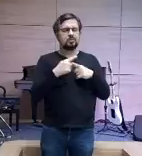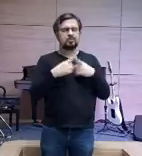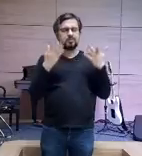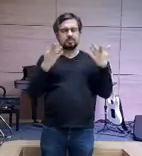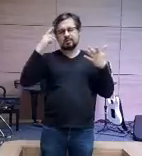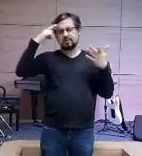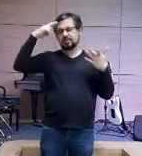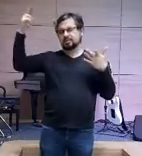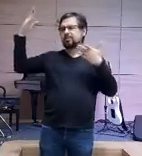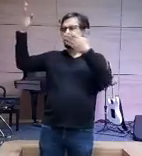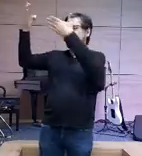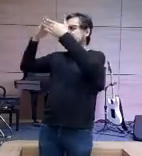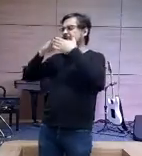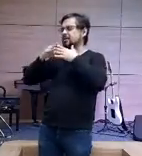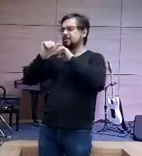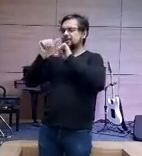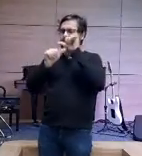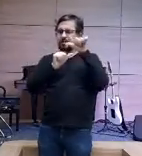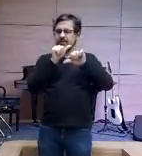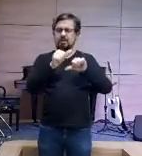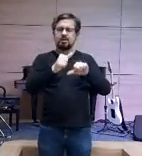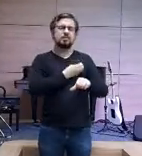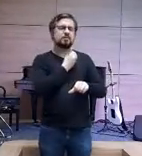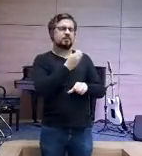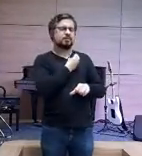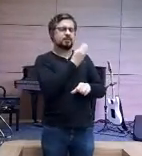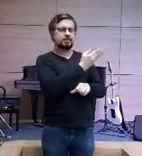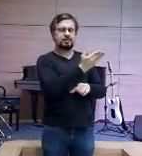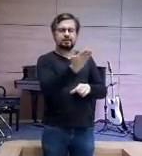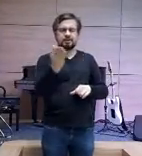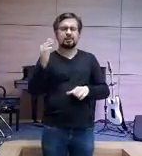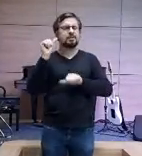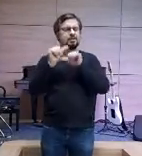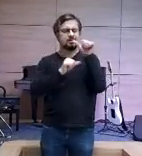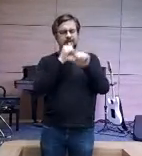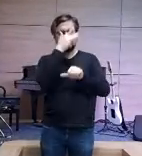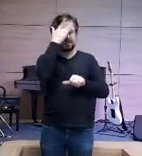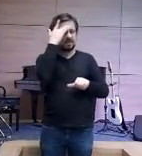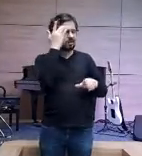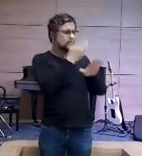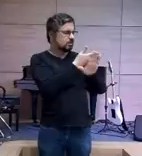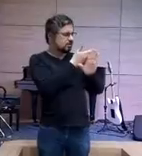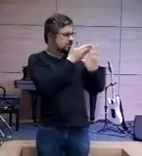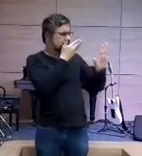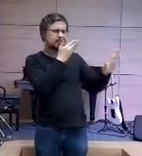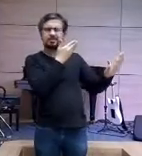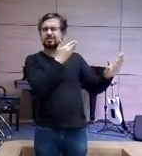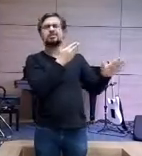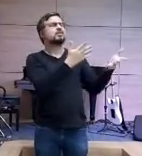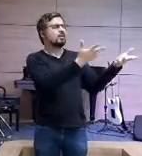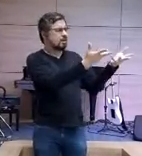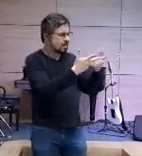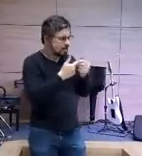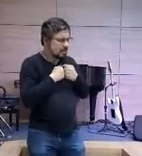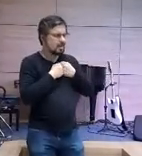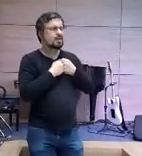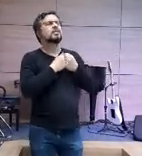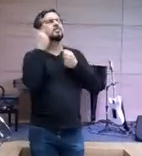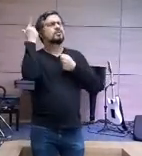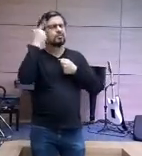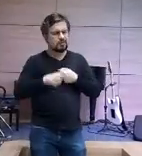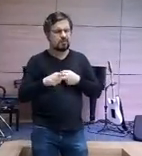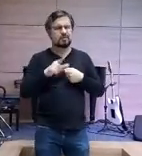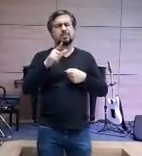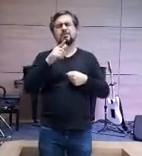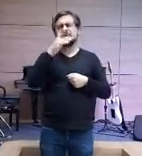isso Senhor restaura as famílias restaura aquele que está distante do Senhor Traga de Volta aqueles